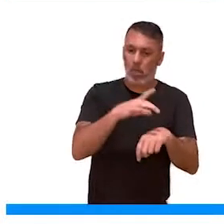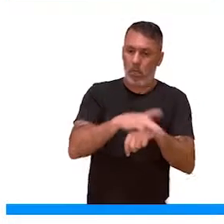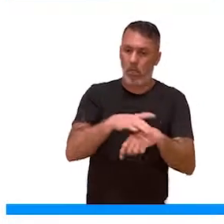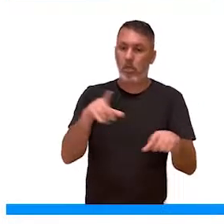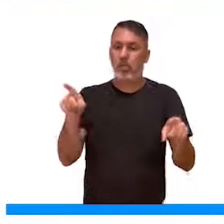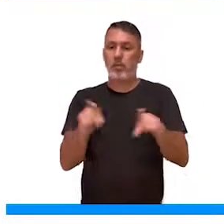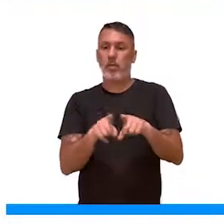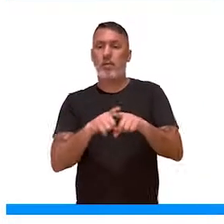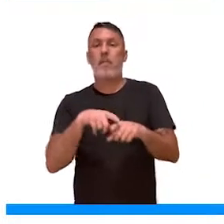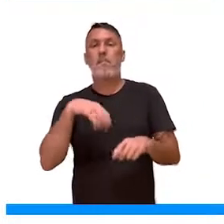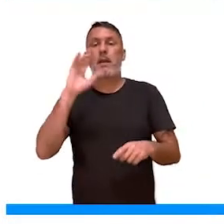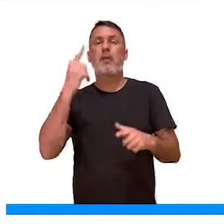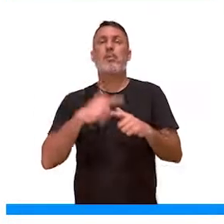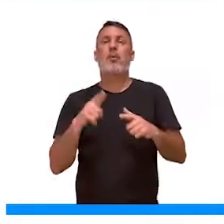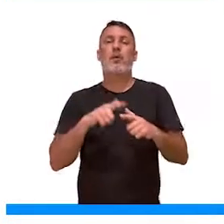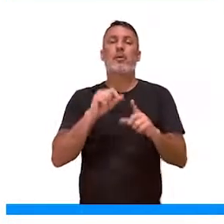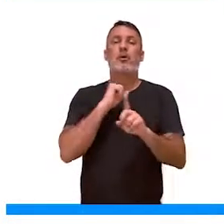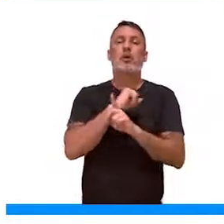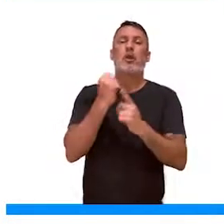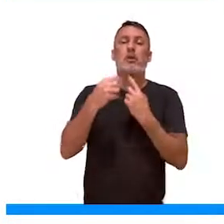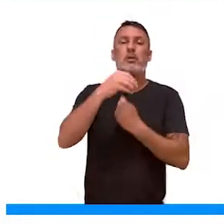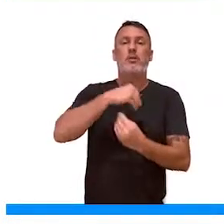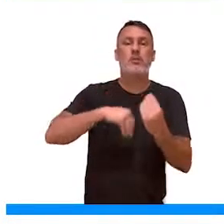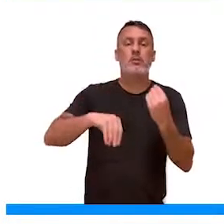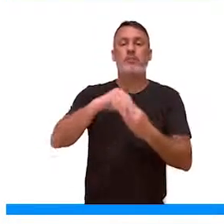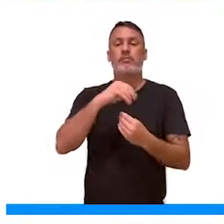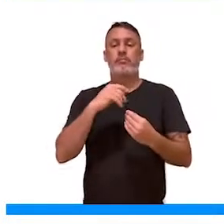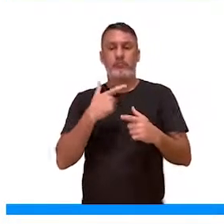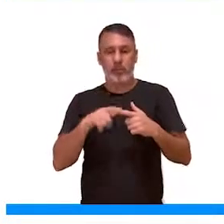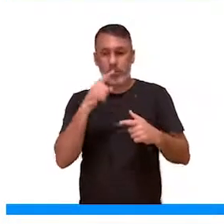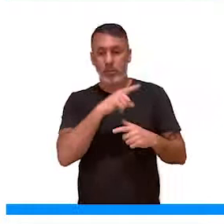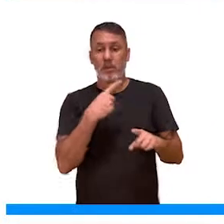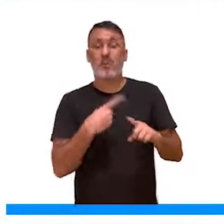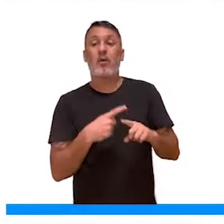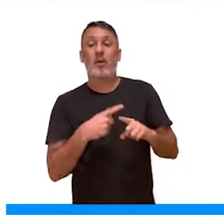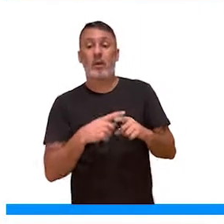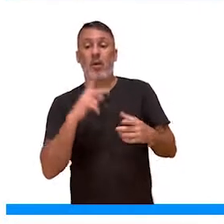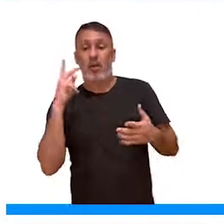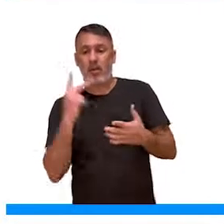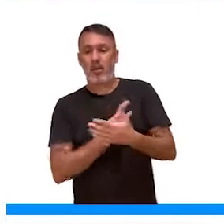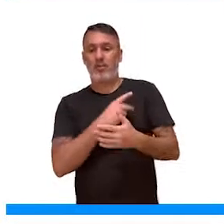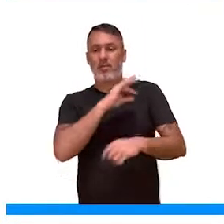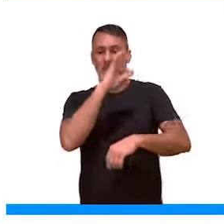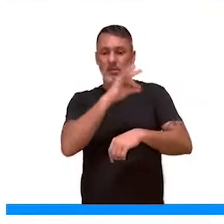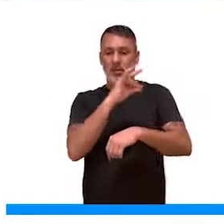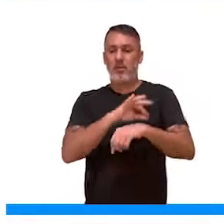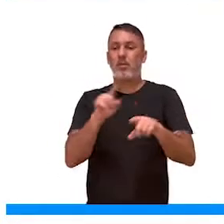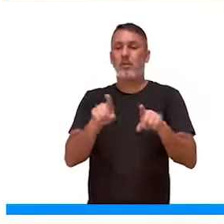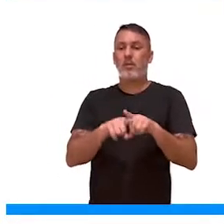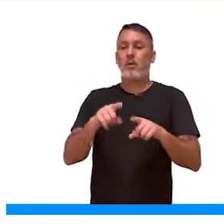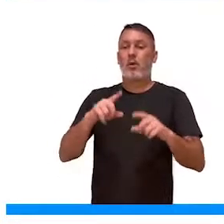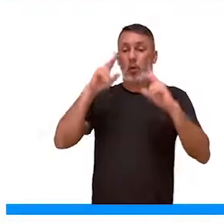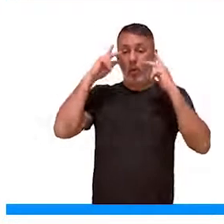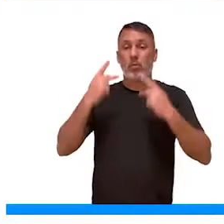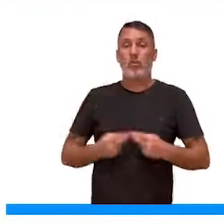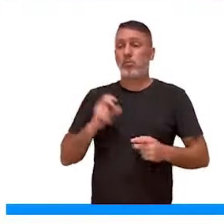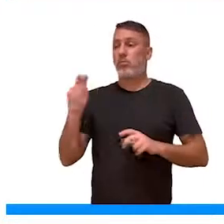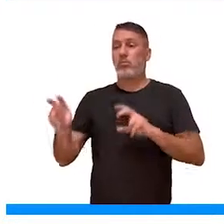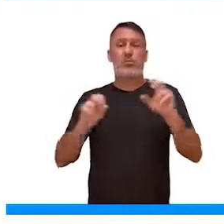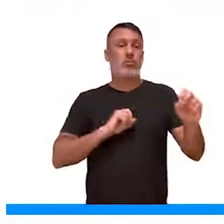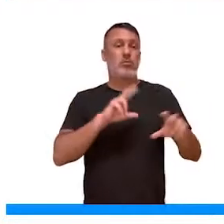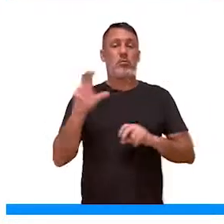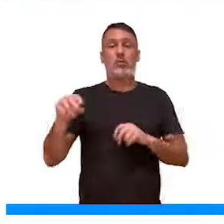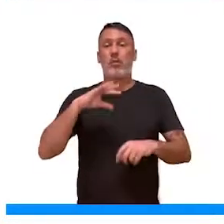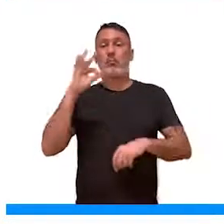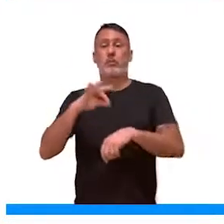ela também é hoje a enfermidade que mais gera problemas socioeconômicos. Então, ela é causada aí pelos protozoários do gênero Plasmodium e